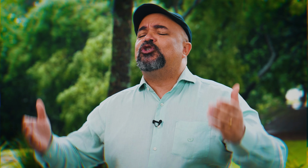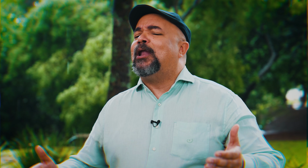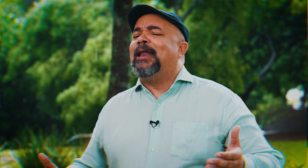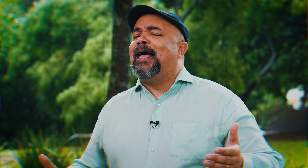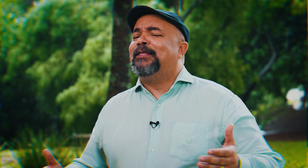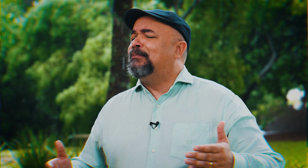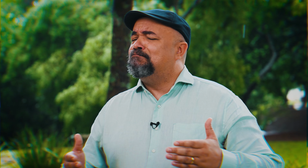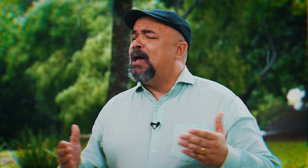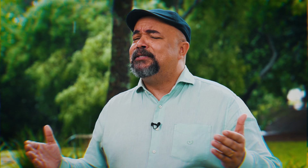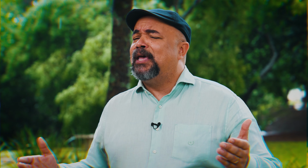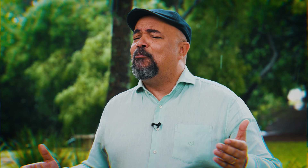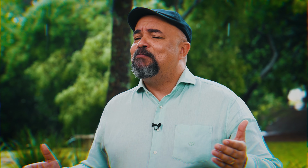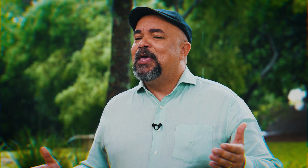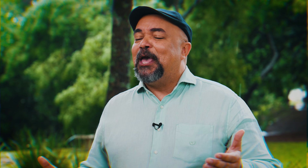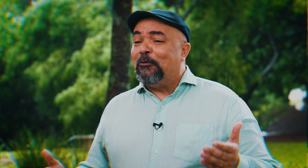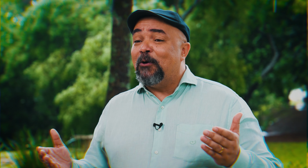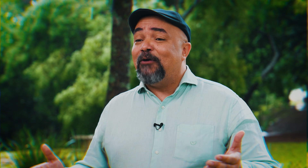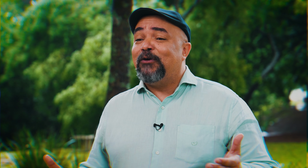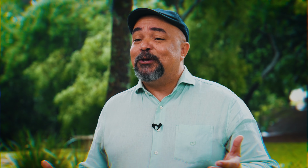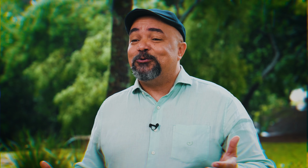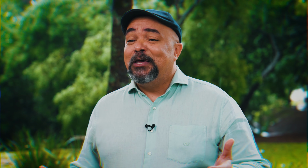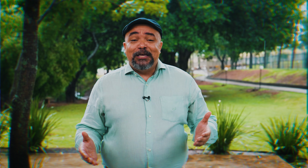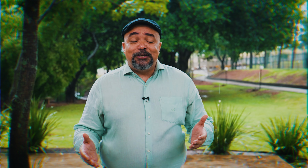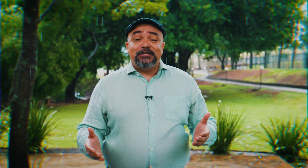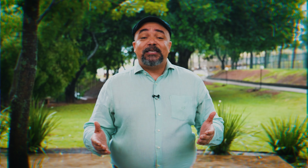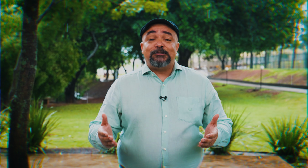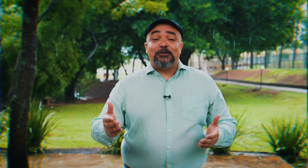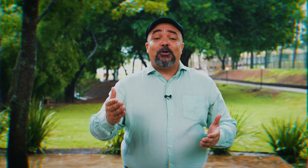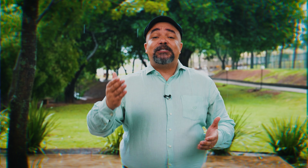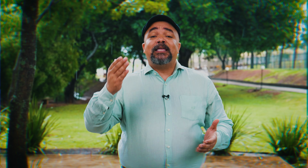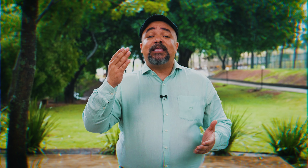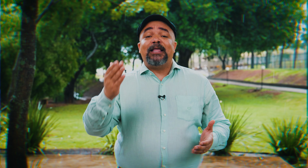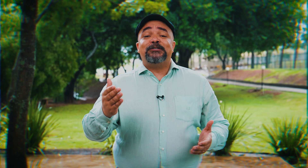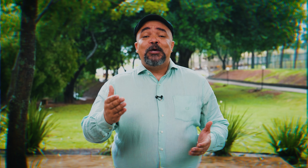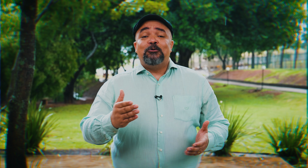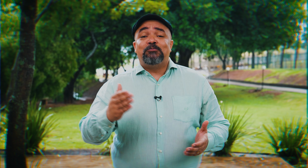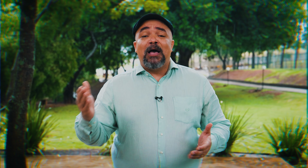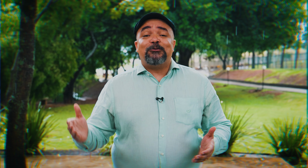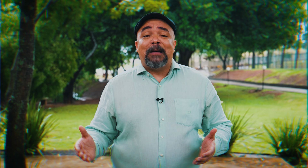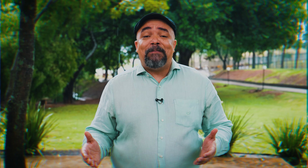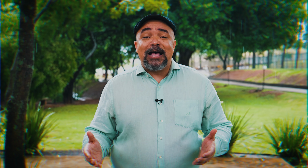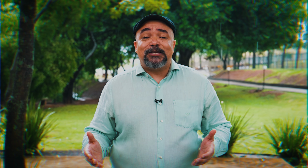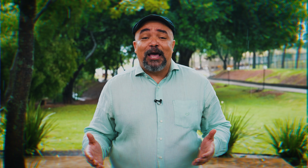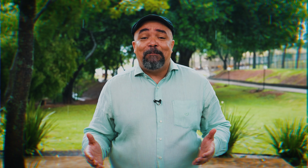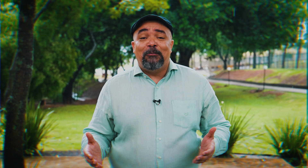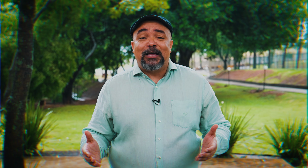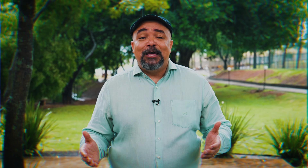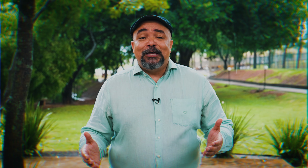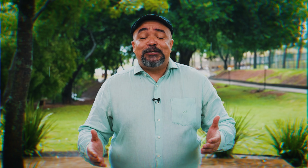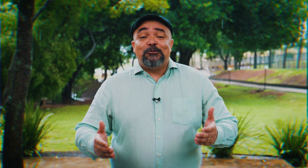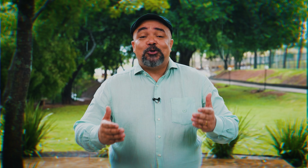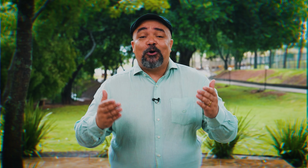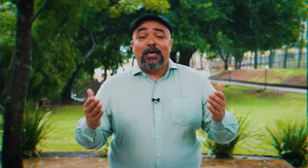e ensolarada, mas eu não a vejo. Dizem que as pessoas sentadas nos bancos da Praça da